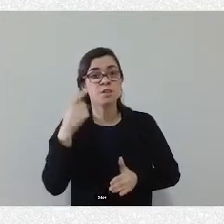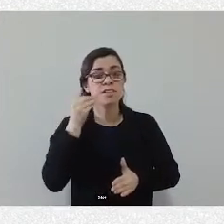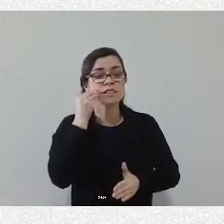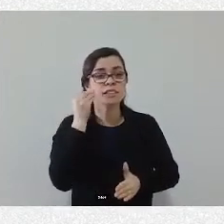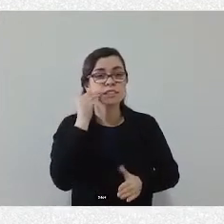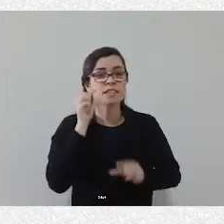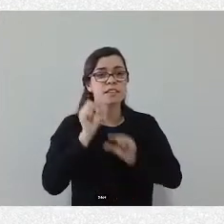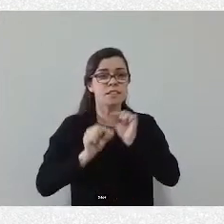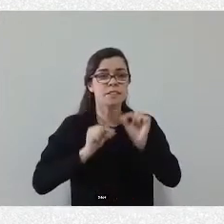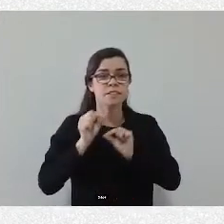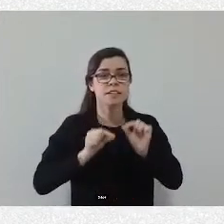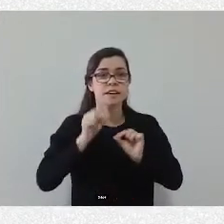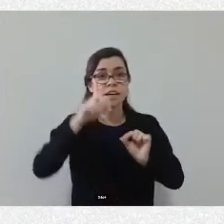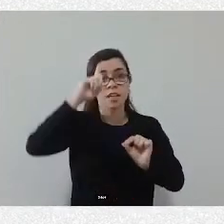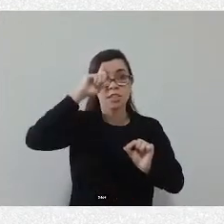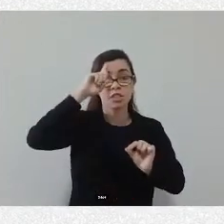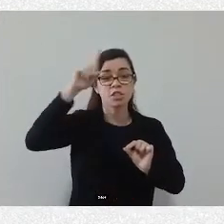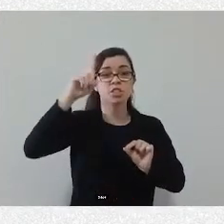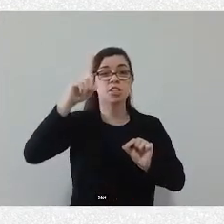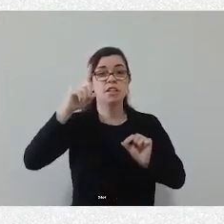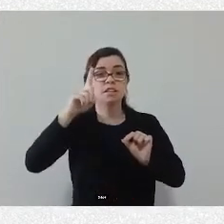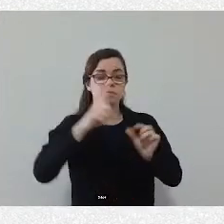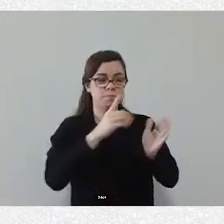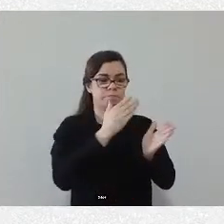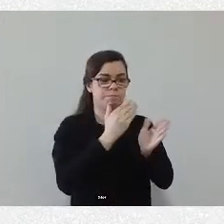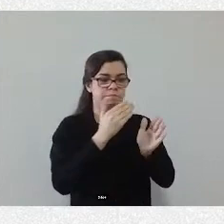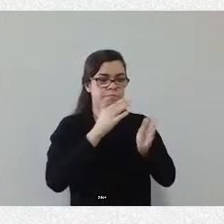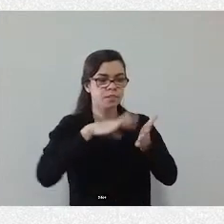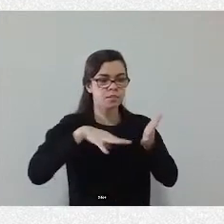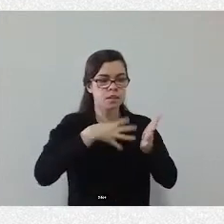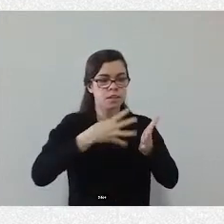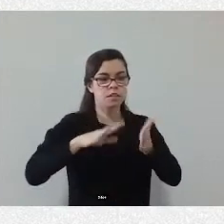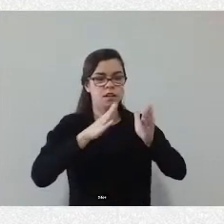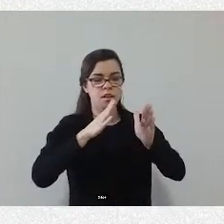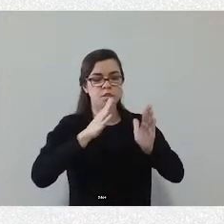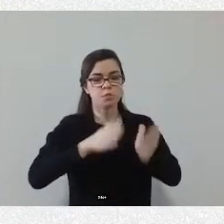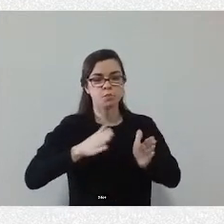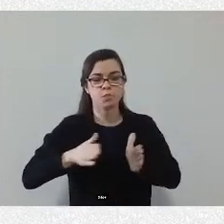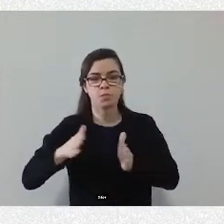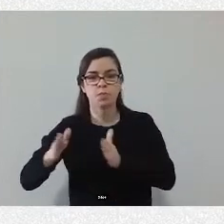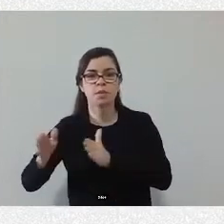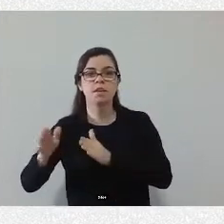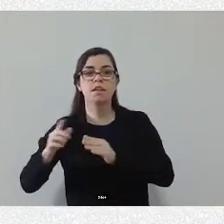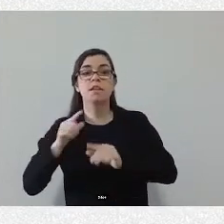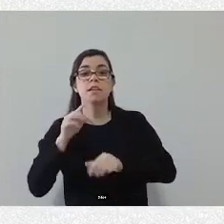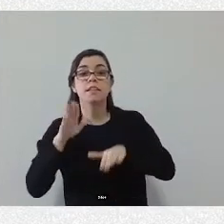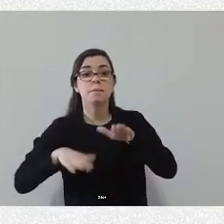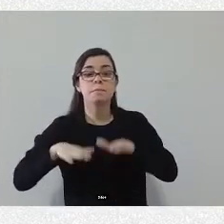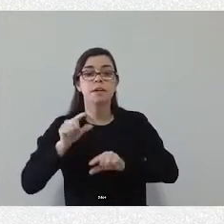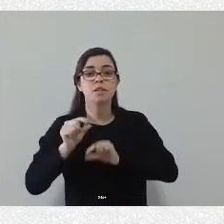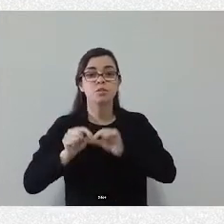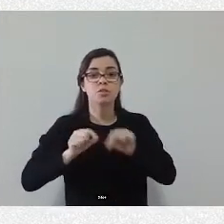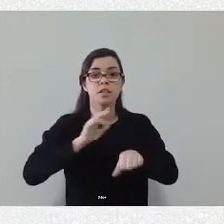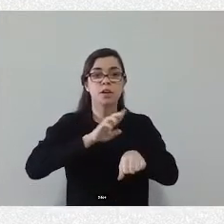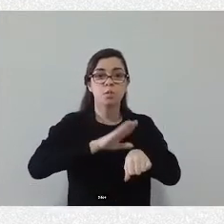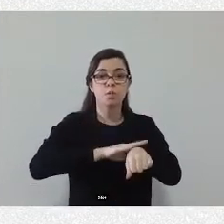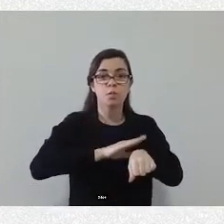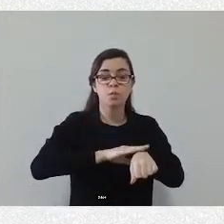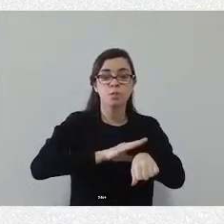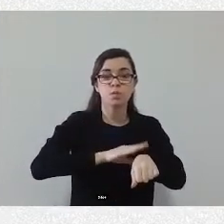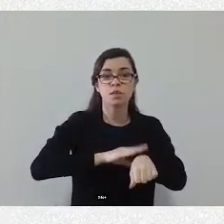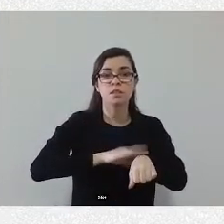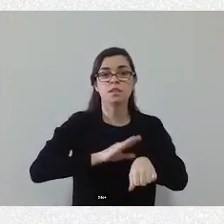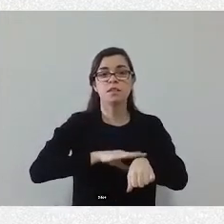grande variável que é o tempo de recrutamento. Esse tempo de recrutamento pode ser curto, como 3 meses, mas pode